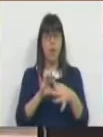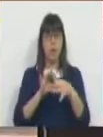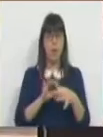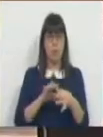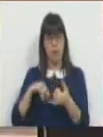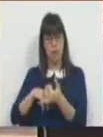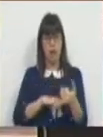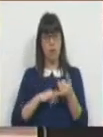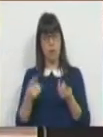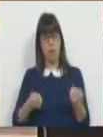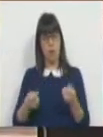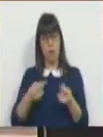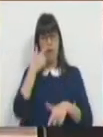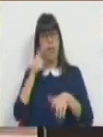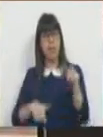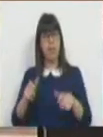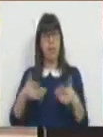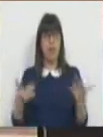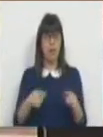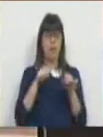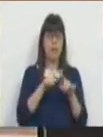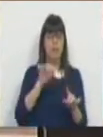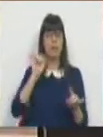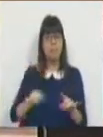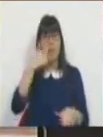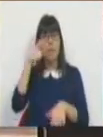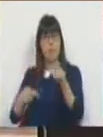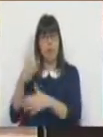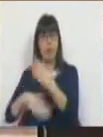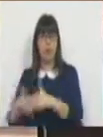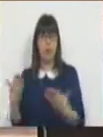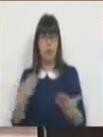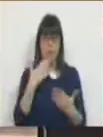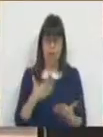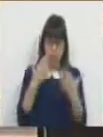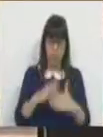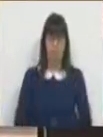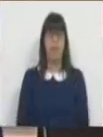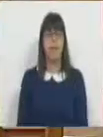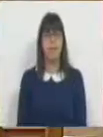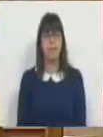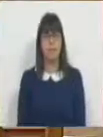cooperativas e associações de organização civil de e para pessoas com deficiência. Obrigado.